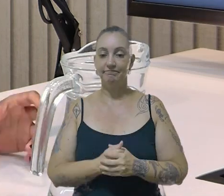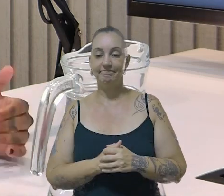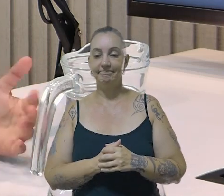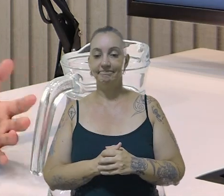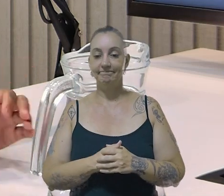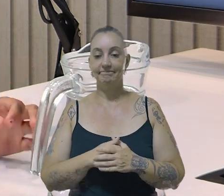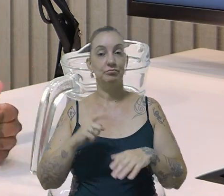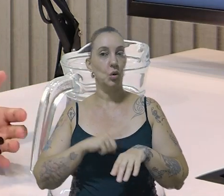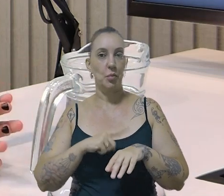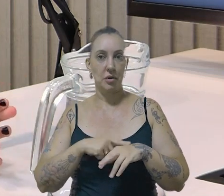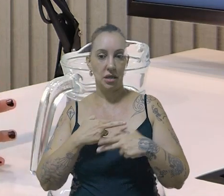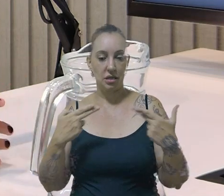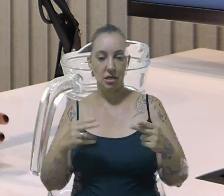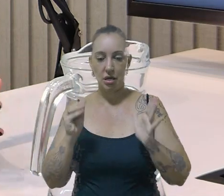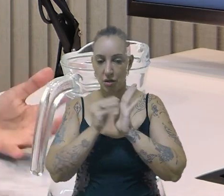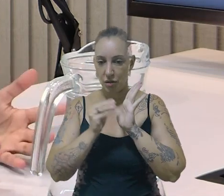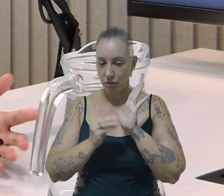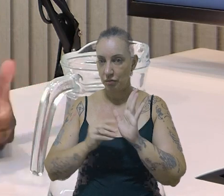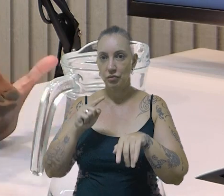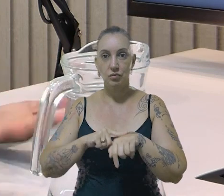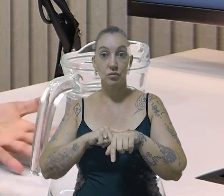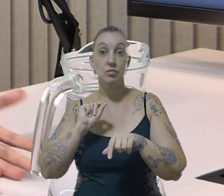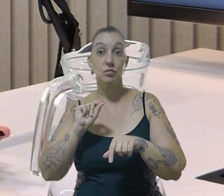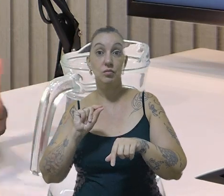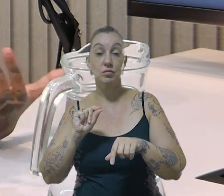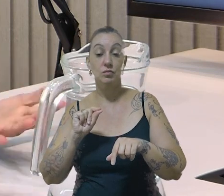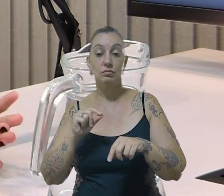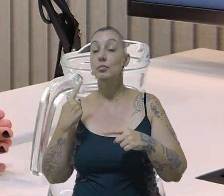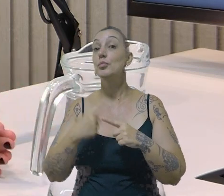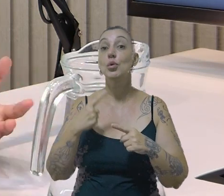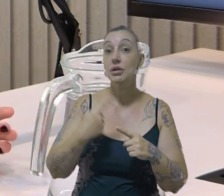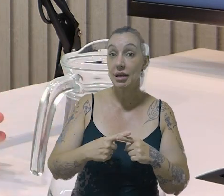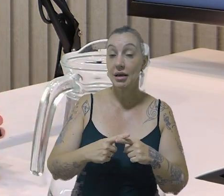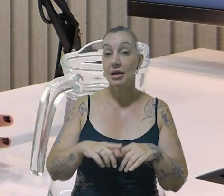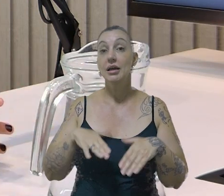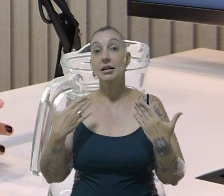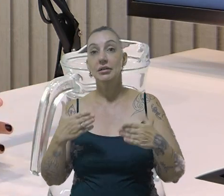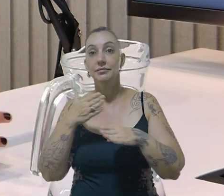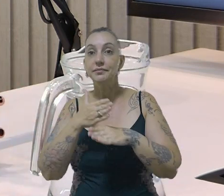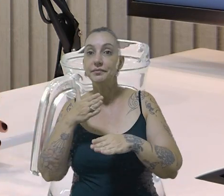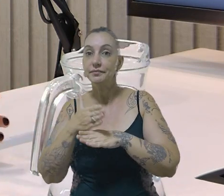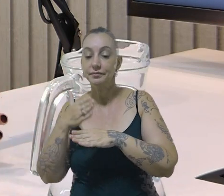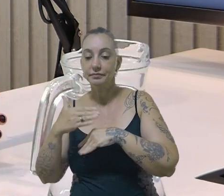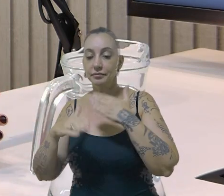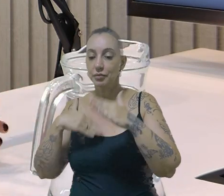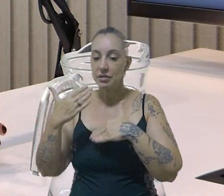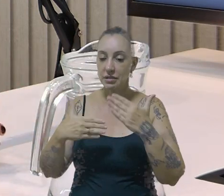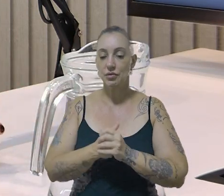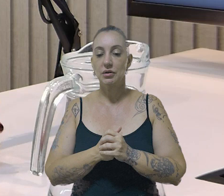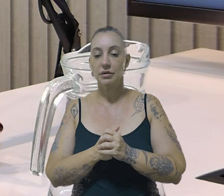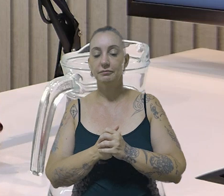momentos enfim ela pontua sempre os momentos O que são esses momentos por sabe então vem muitos dados processuais